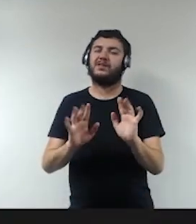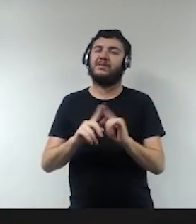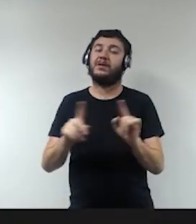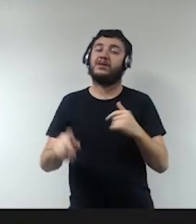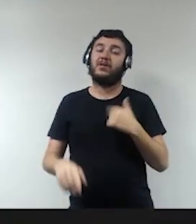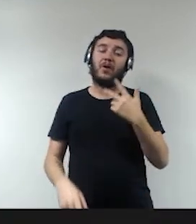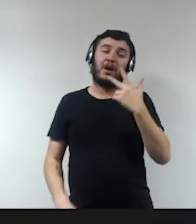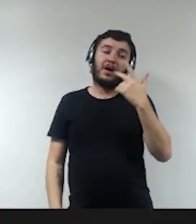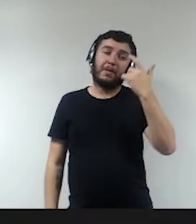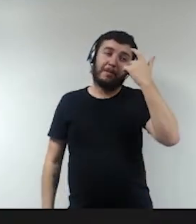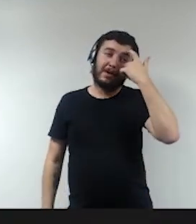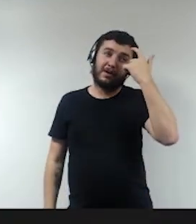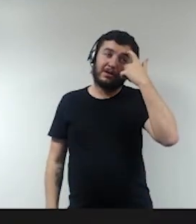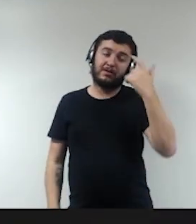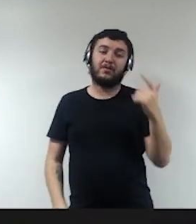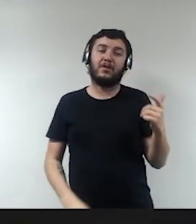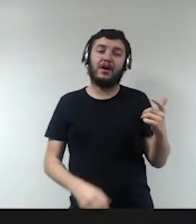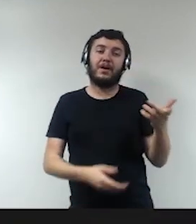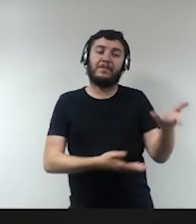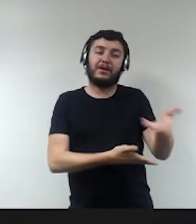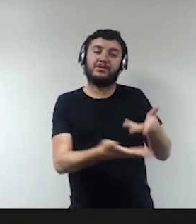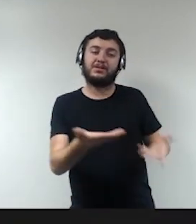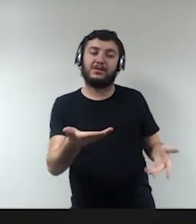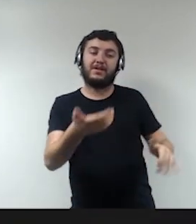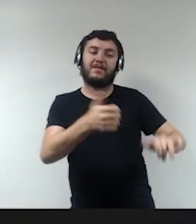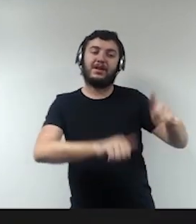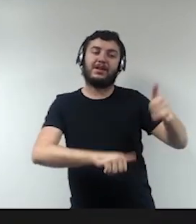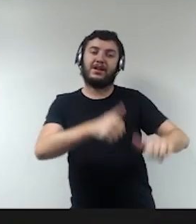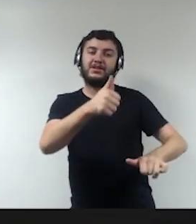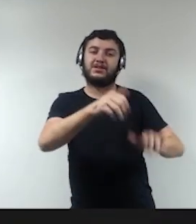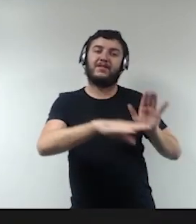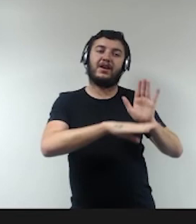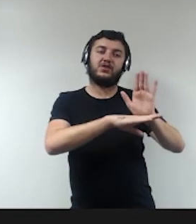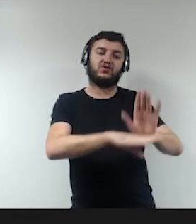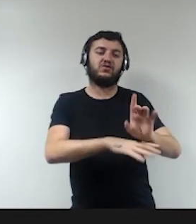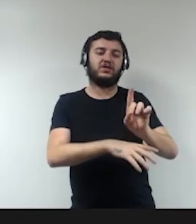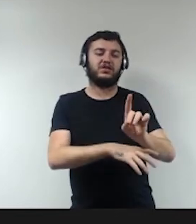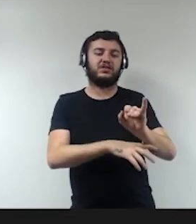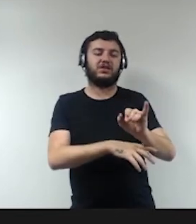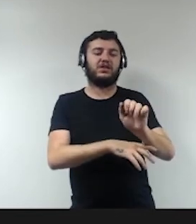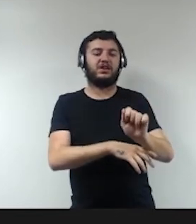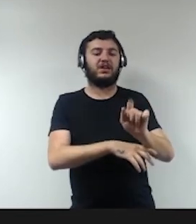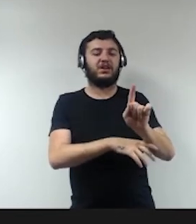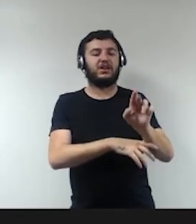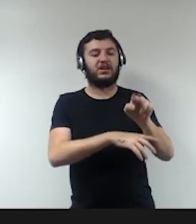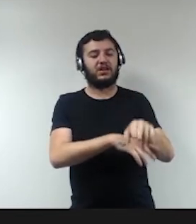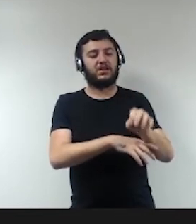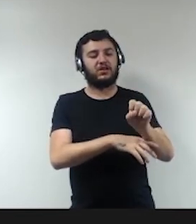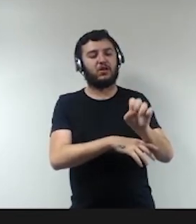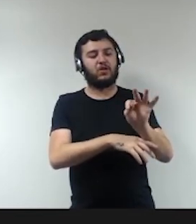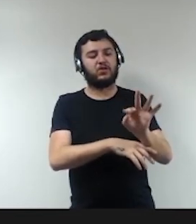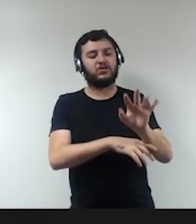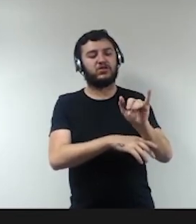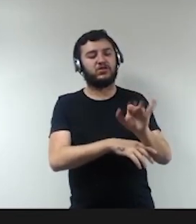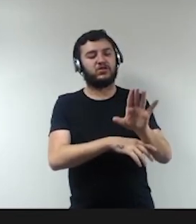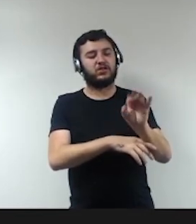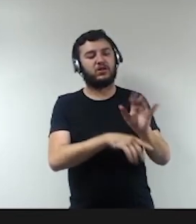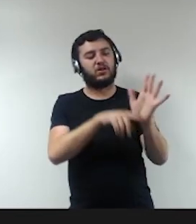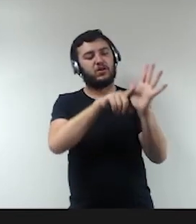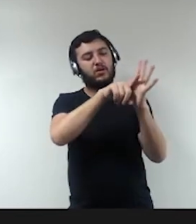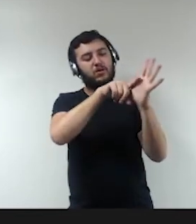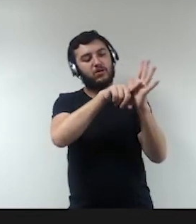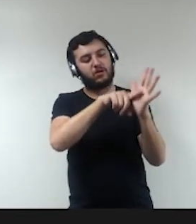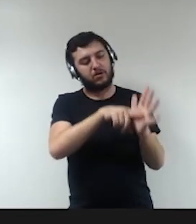avaliativa, ela às vezes dá um diagnóstico maior para os devedores e credores da situação real